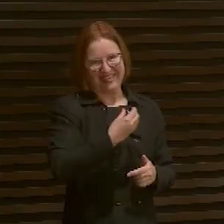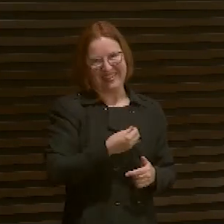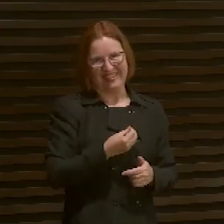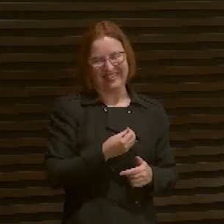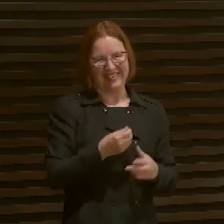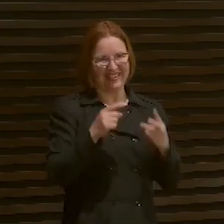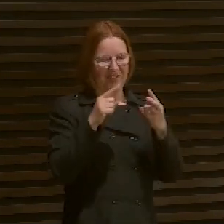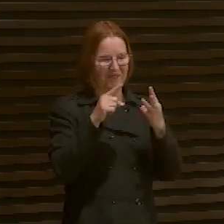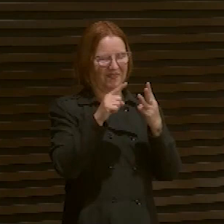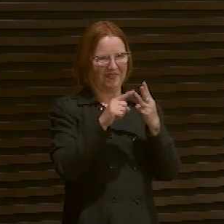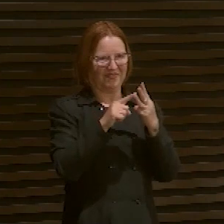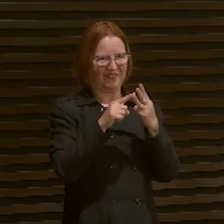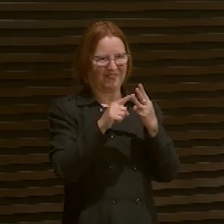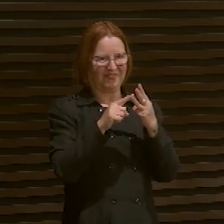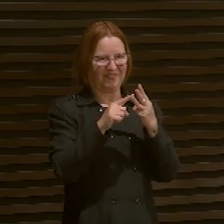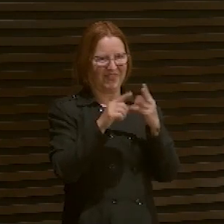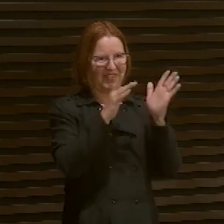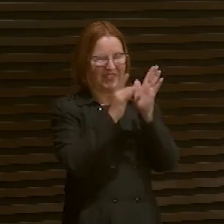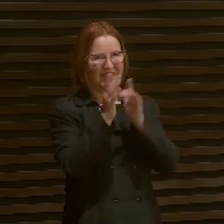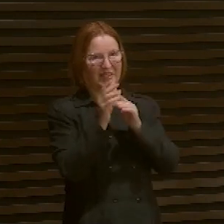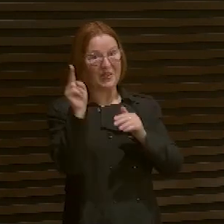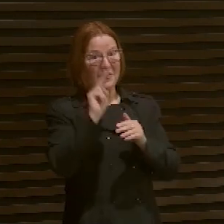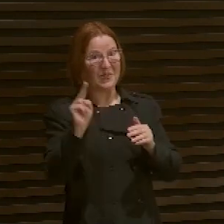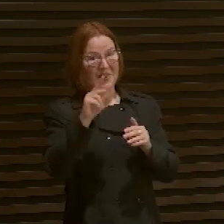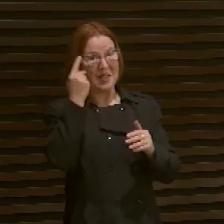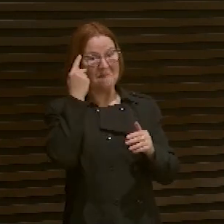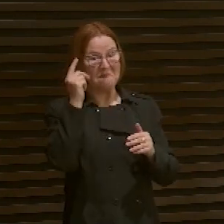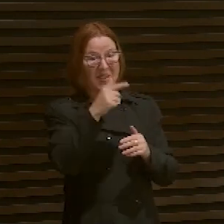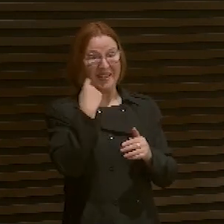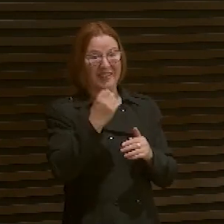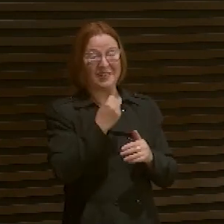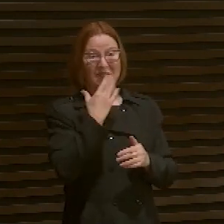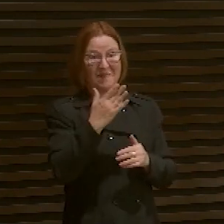E terceiro, Ele as usa para o nosso benefício e para o louvor da sua glória.